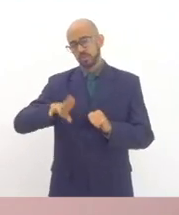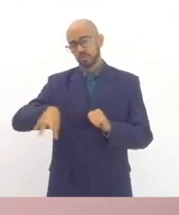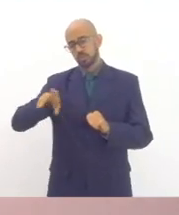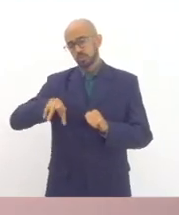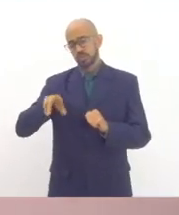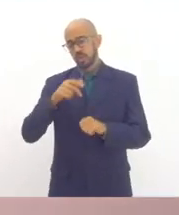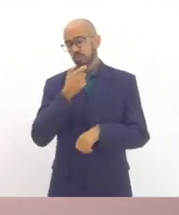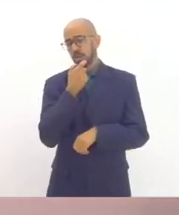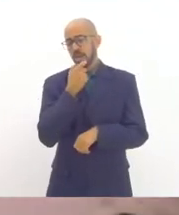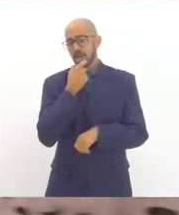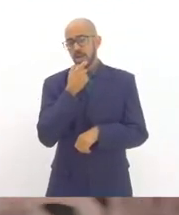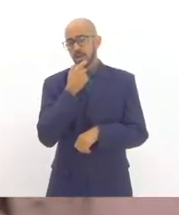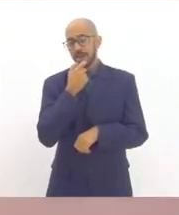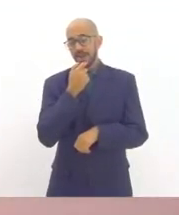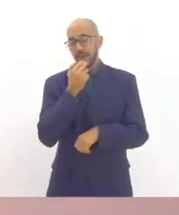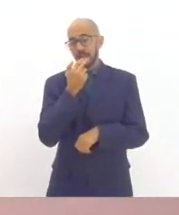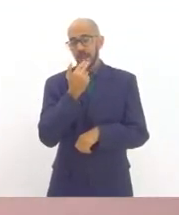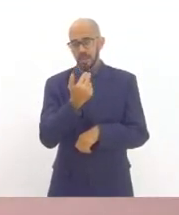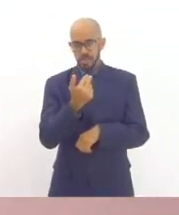exemplo. E